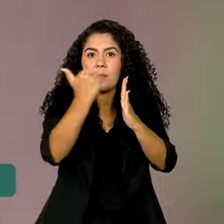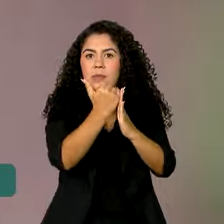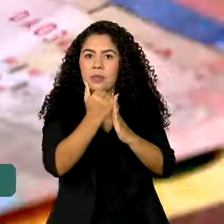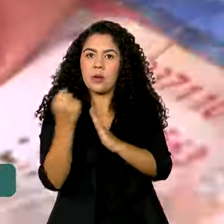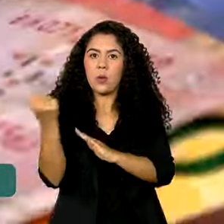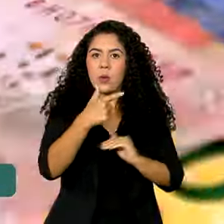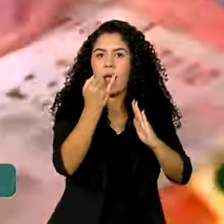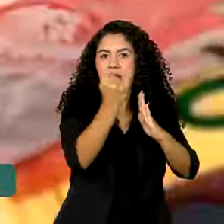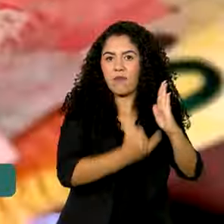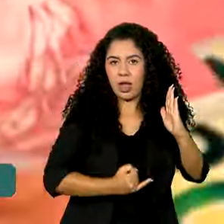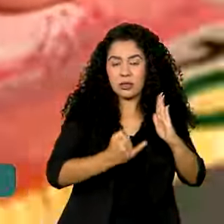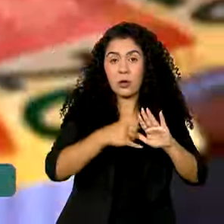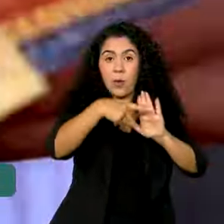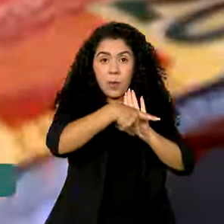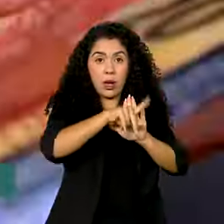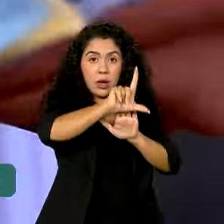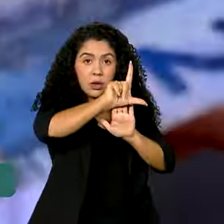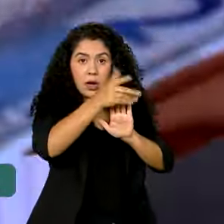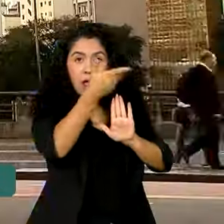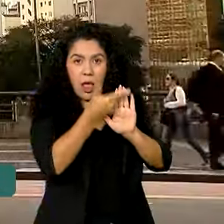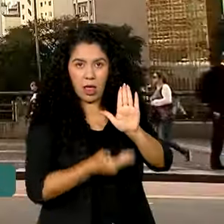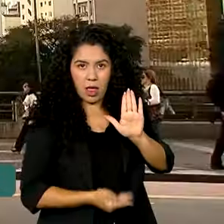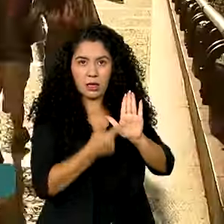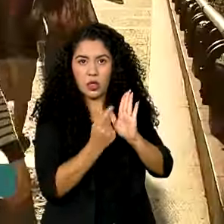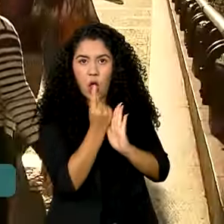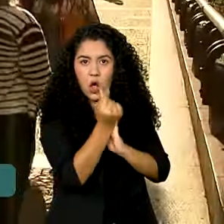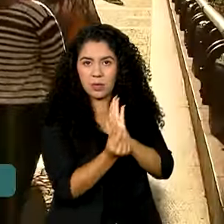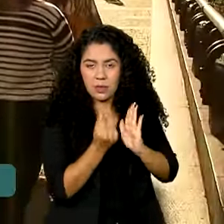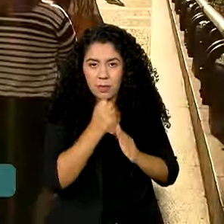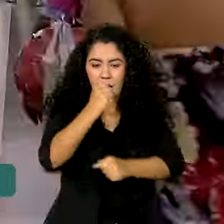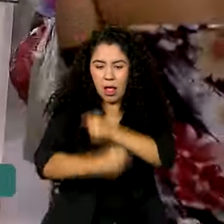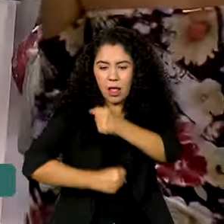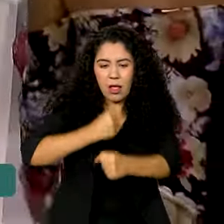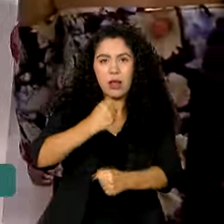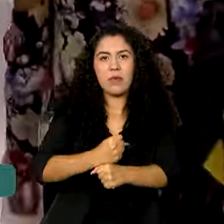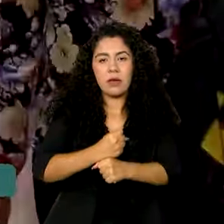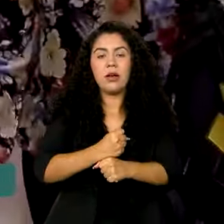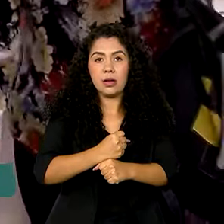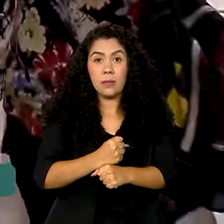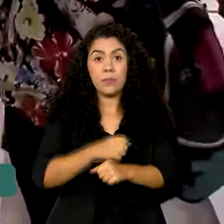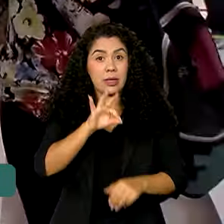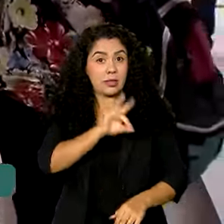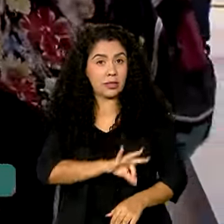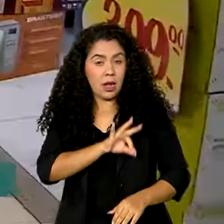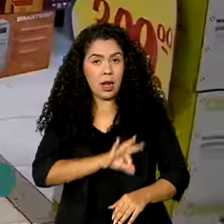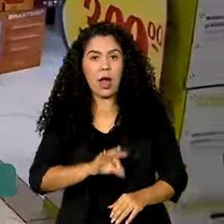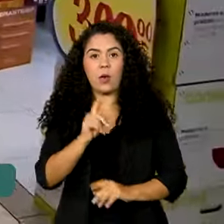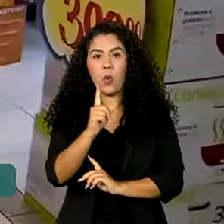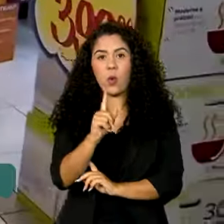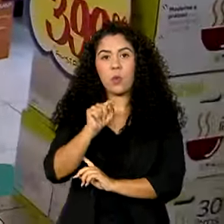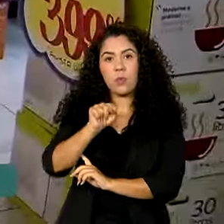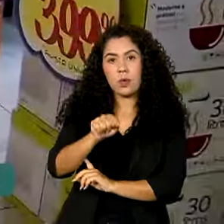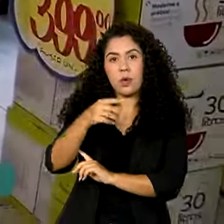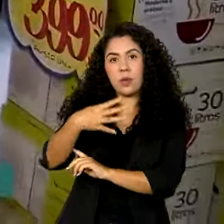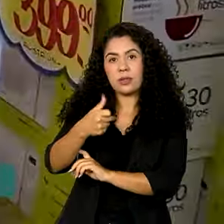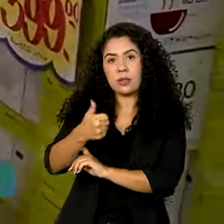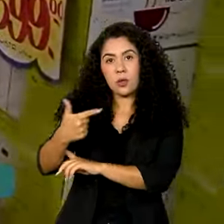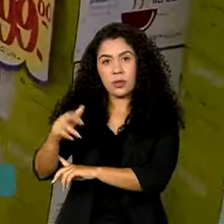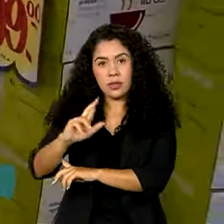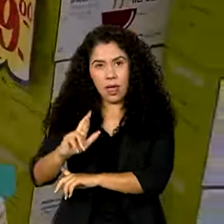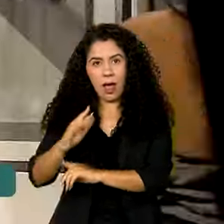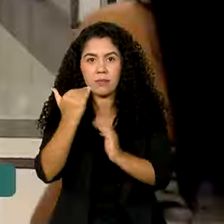Segundo o projeto de lei do orçamento para 2025, o salário mínimo deve passar de R$ 1.412